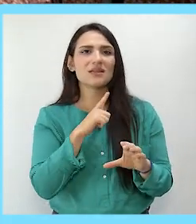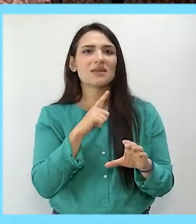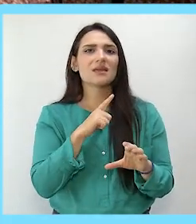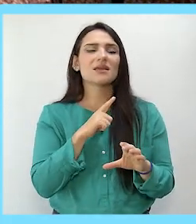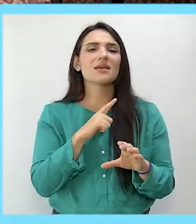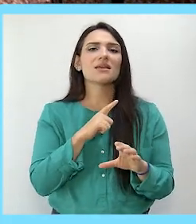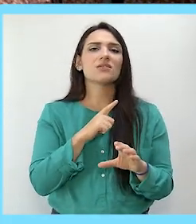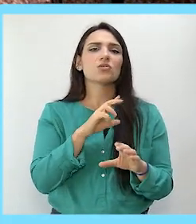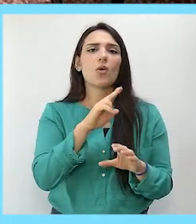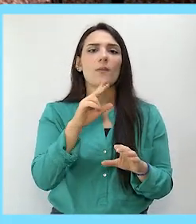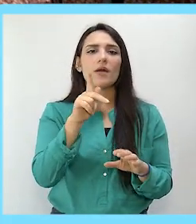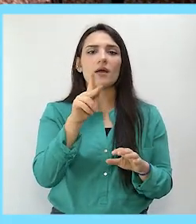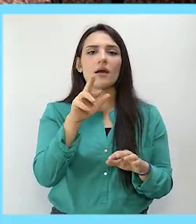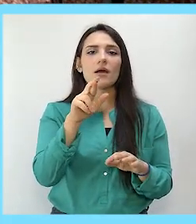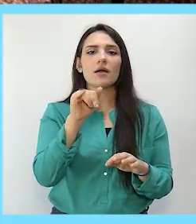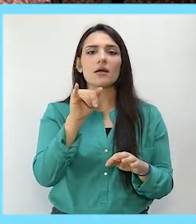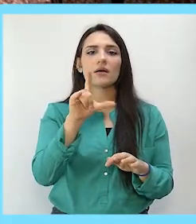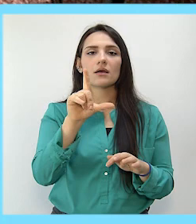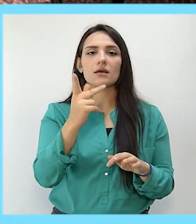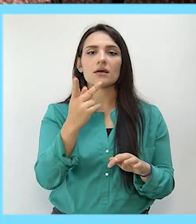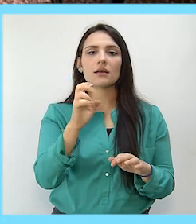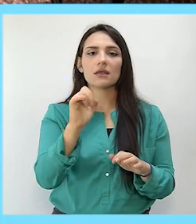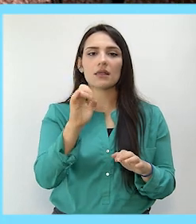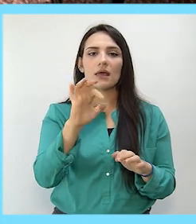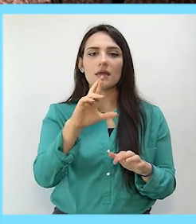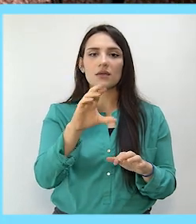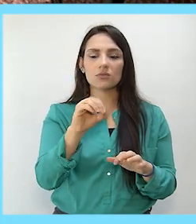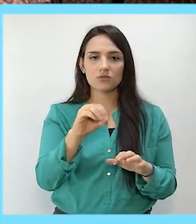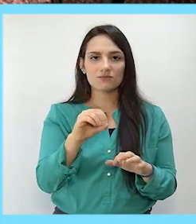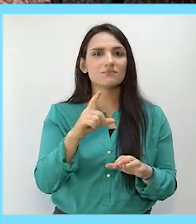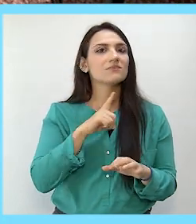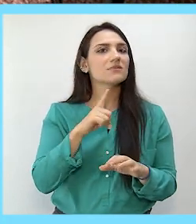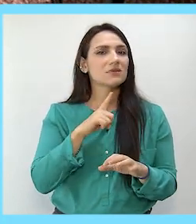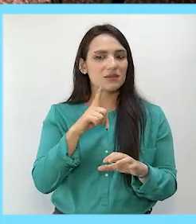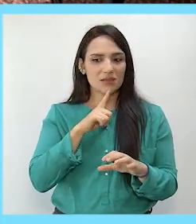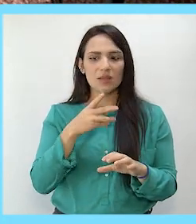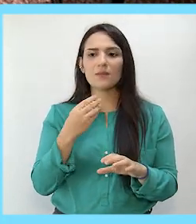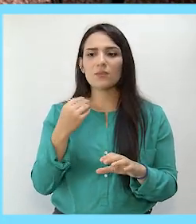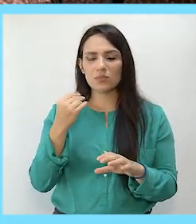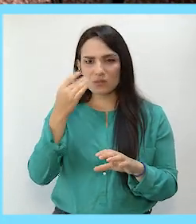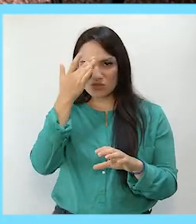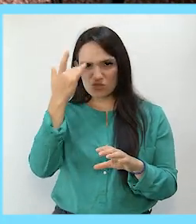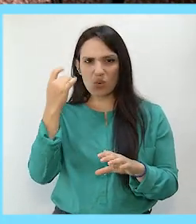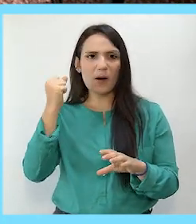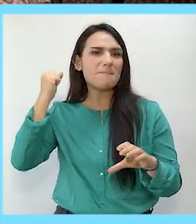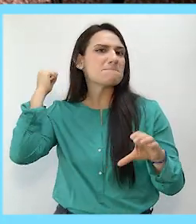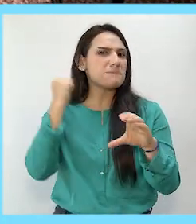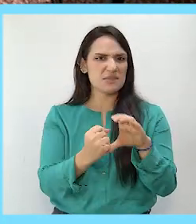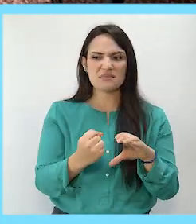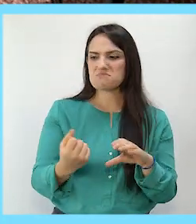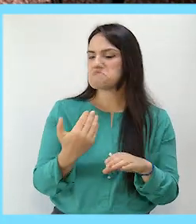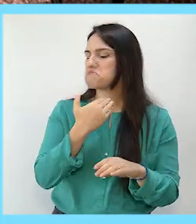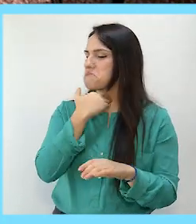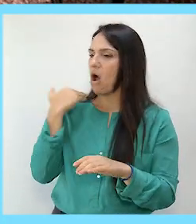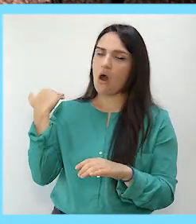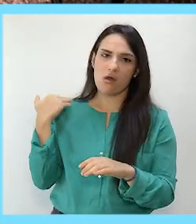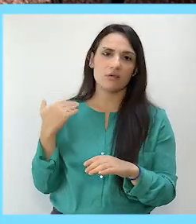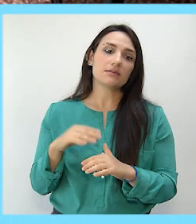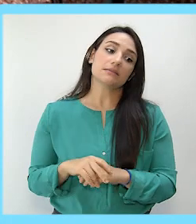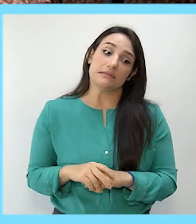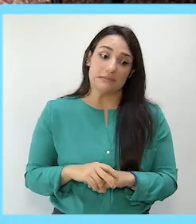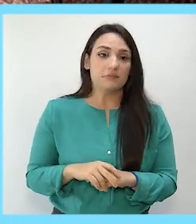muito grileiro, disputa por terra, né? Então isso tem muito homicídio por essa causa. E era